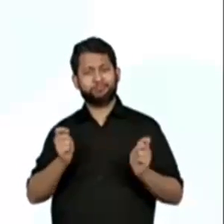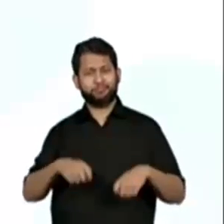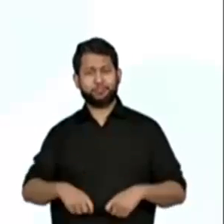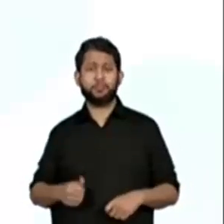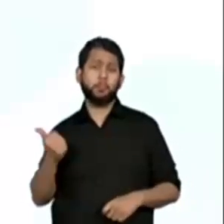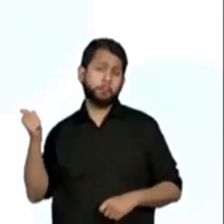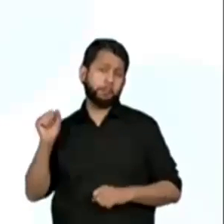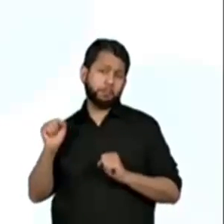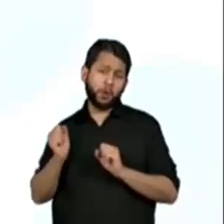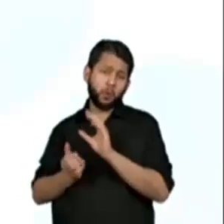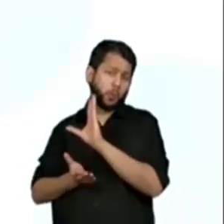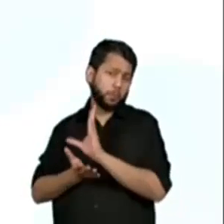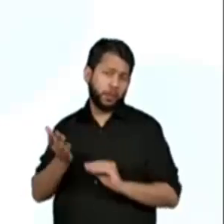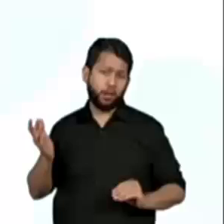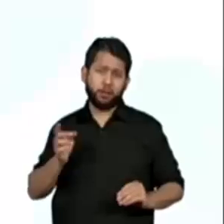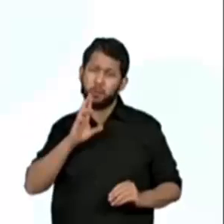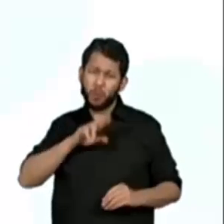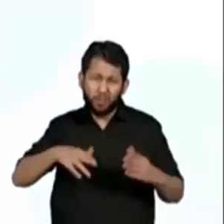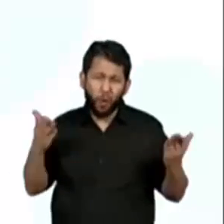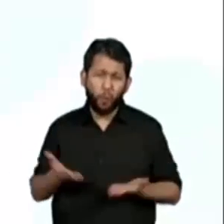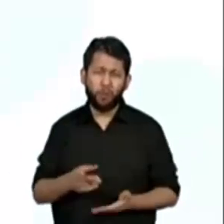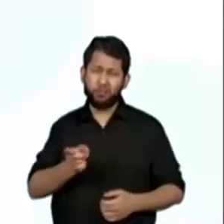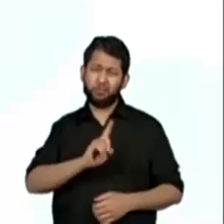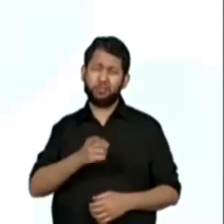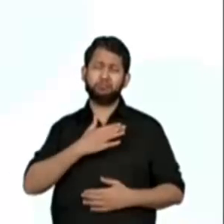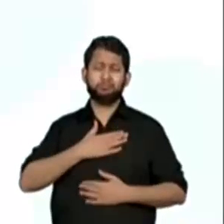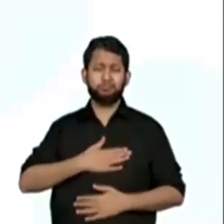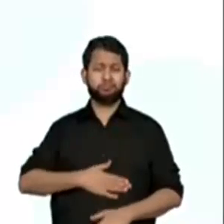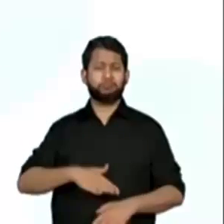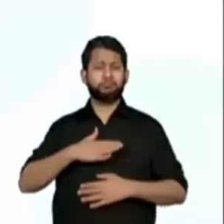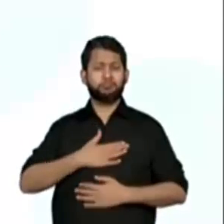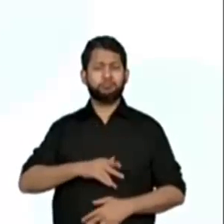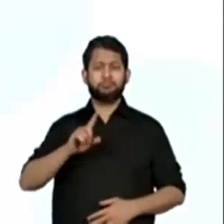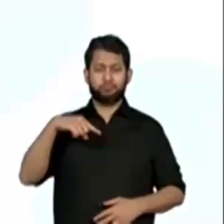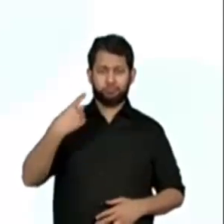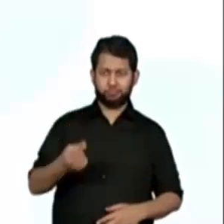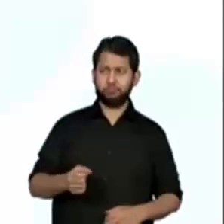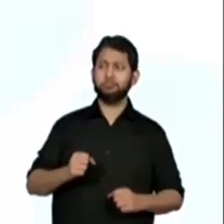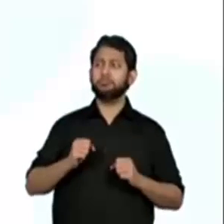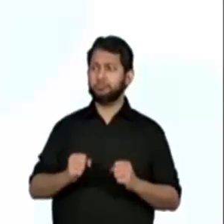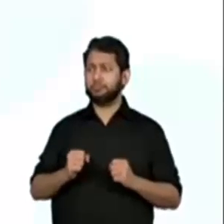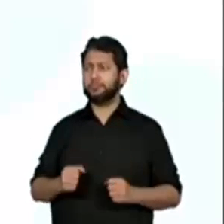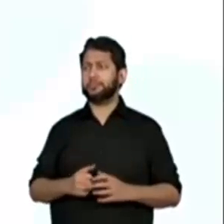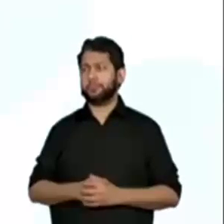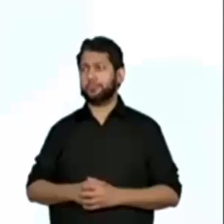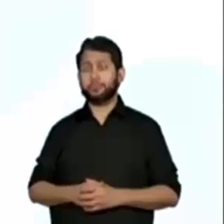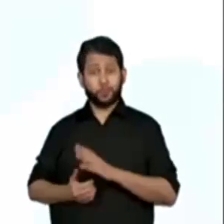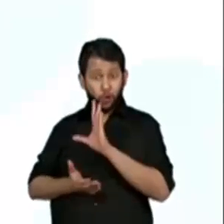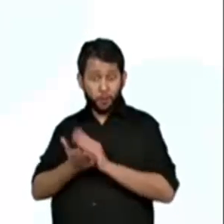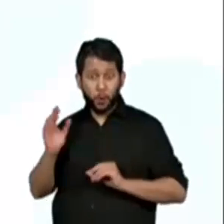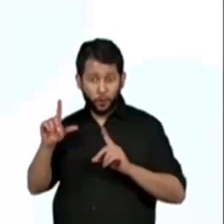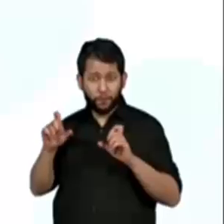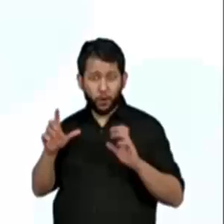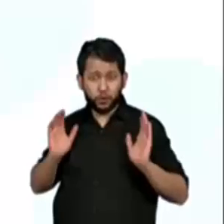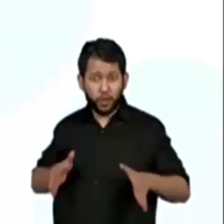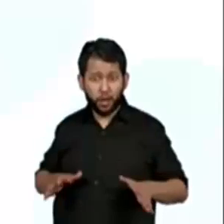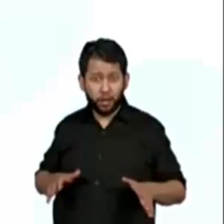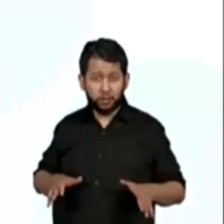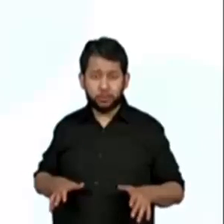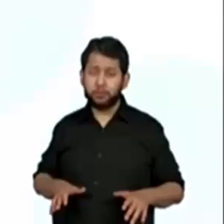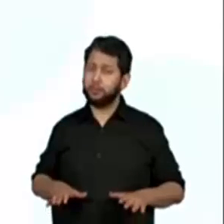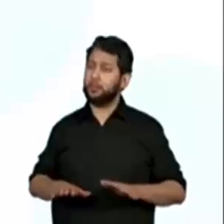Não precisa resolver agora, resolvam com calma, ok? Isso. Copiou, copiou? 1, 2,